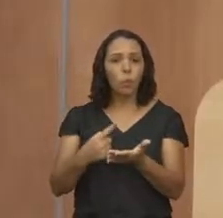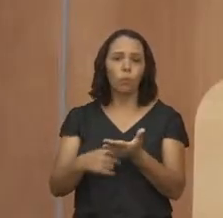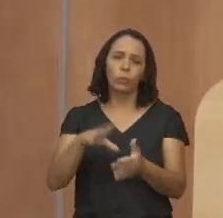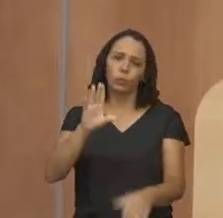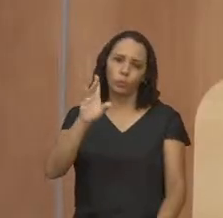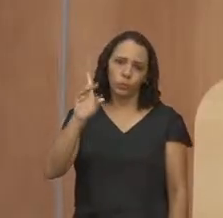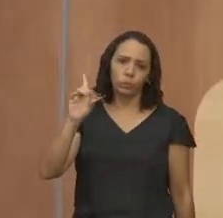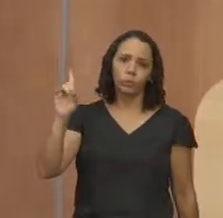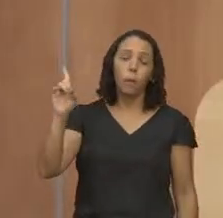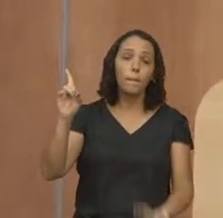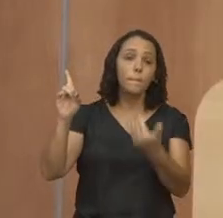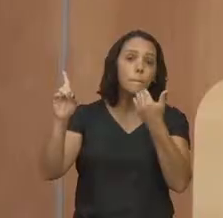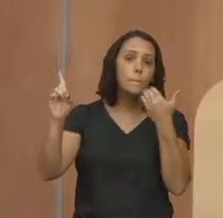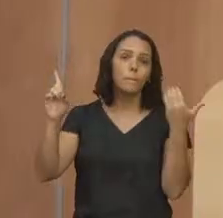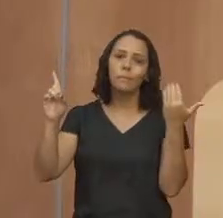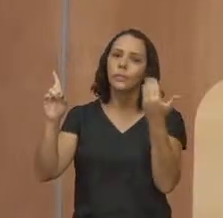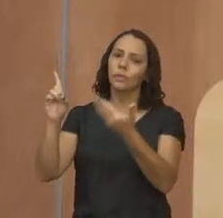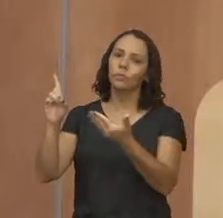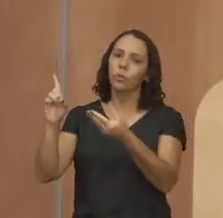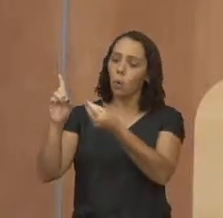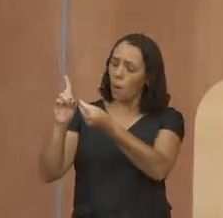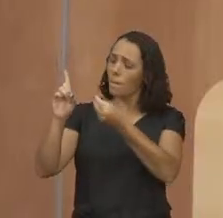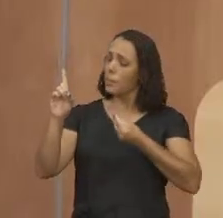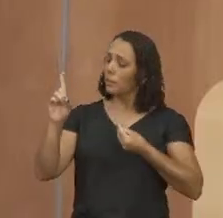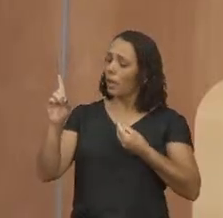plano com Deus para ter o filho.